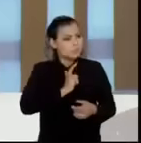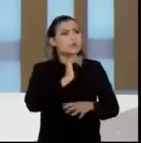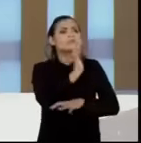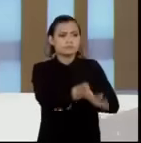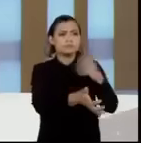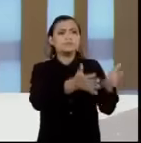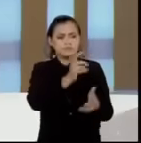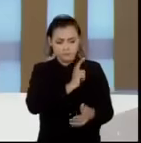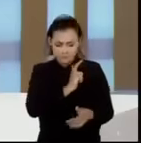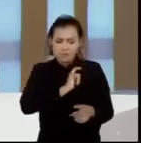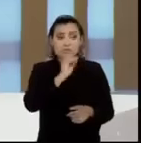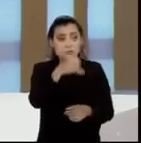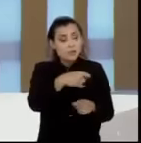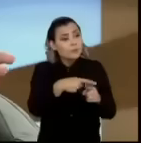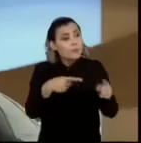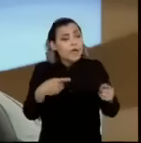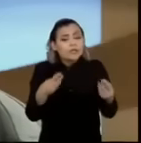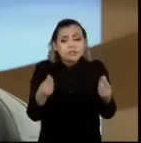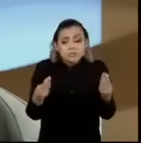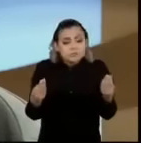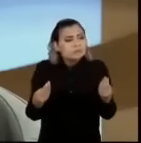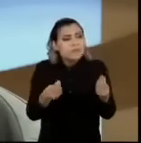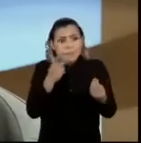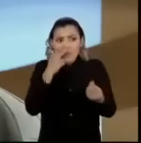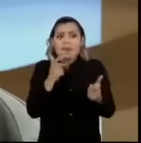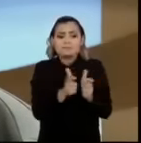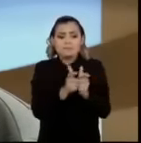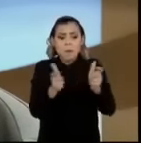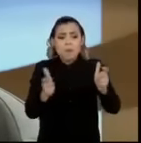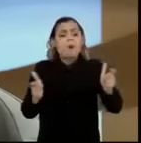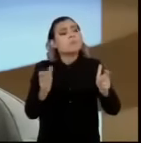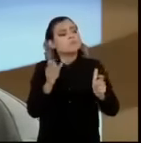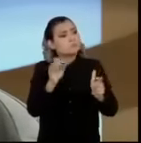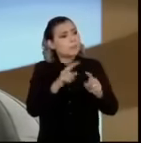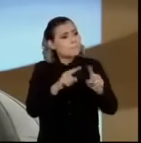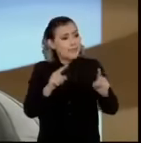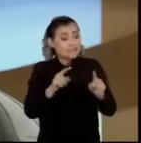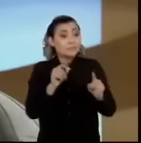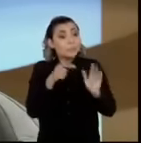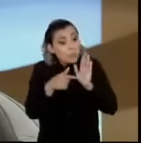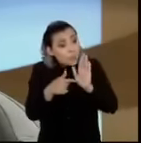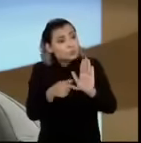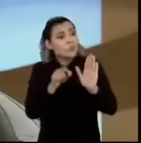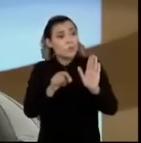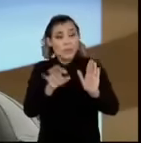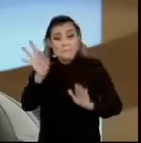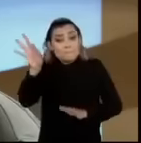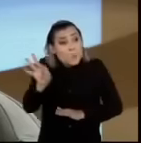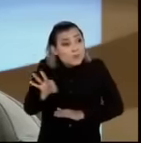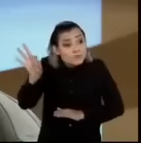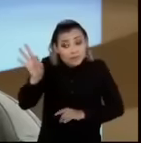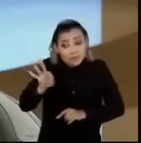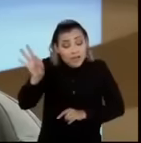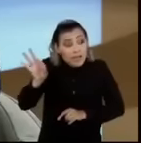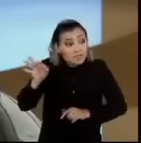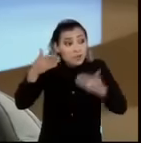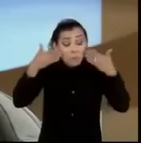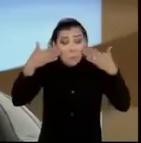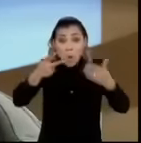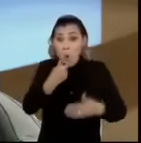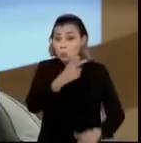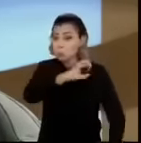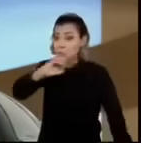Tampouco para dizer que não está havendo de maneira continuada o aumento do desmatamento. Mas simplesmente para mostrar que os percentuais alardeados, seja